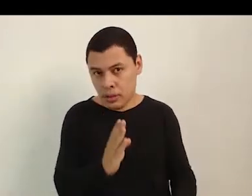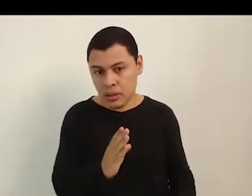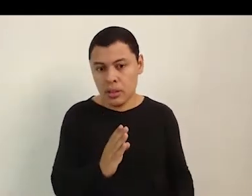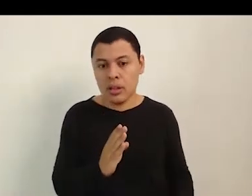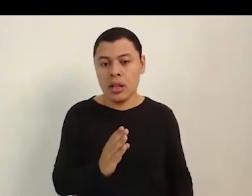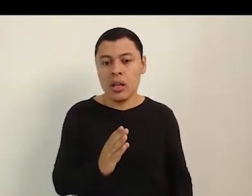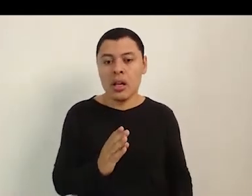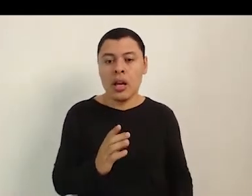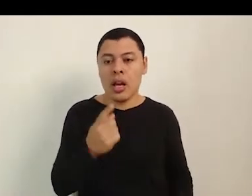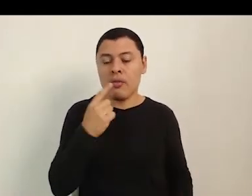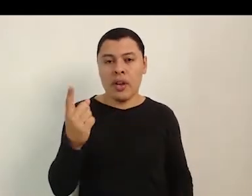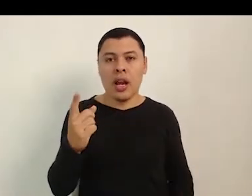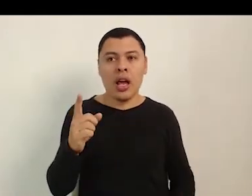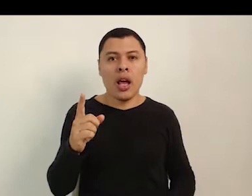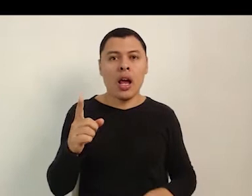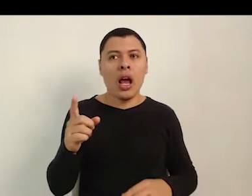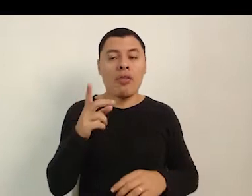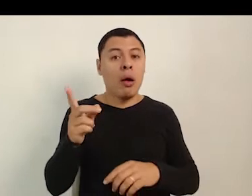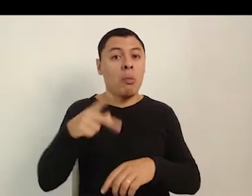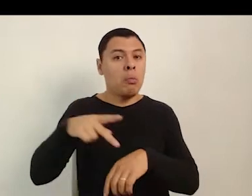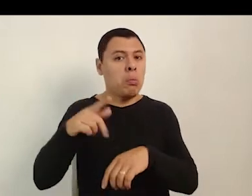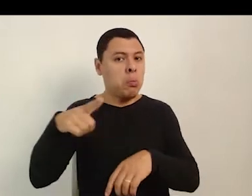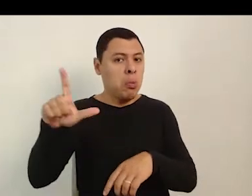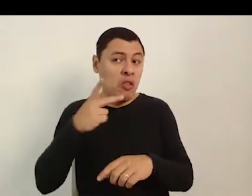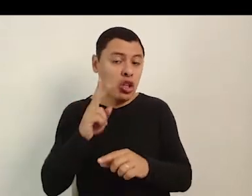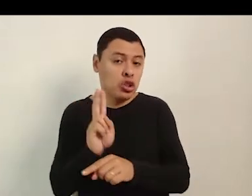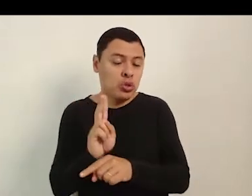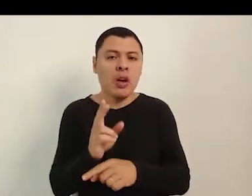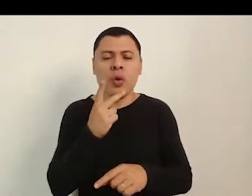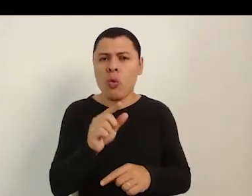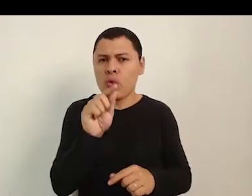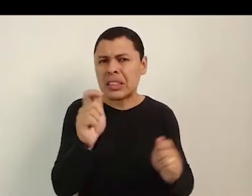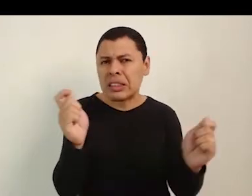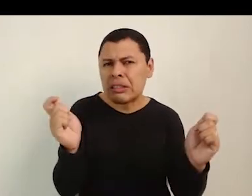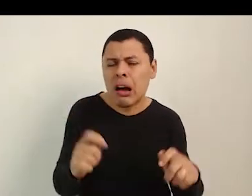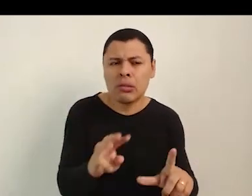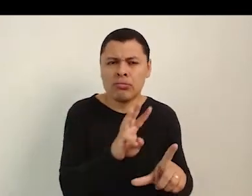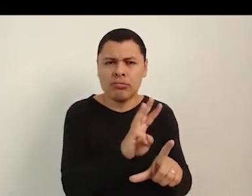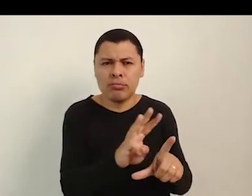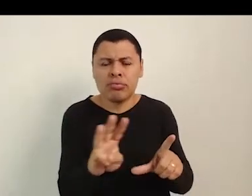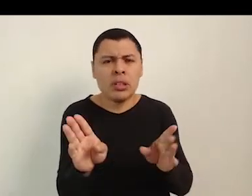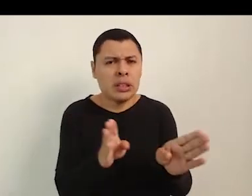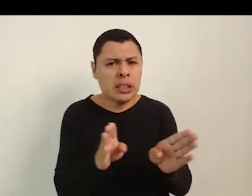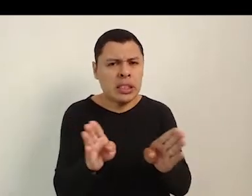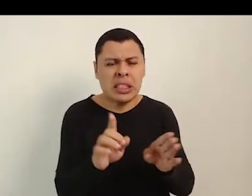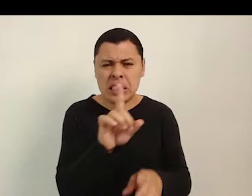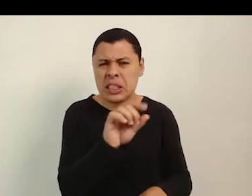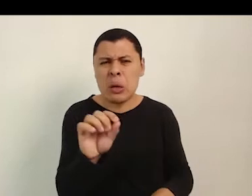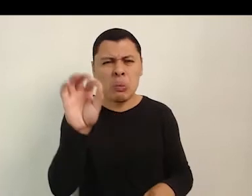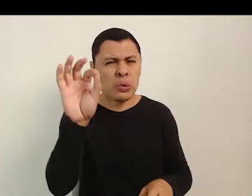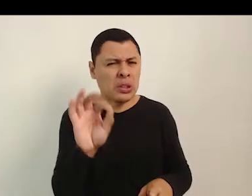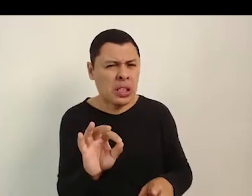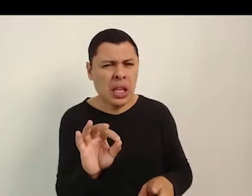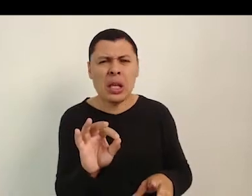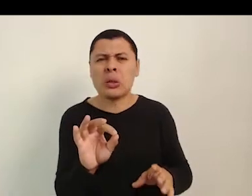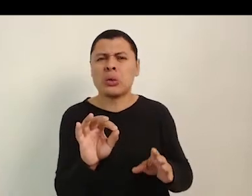que eles representam uma empresa estrangeira, que diz, né, que você consegue deixar todo o seu site acessível, 100% compatível com as